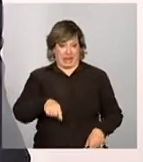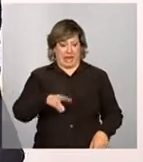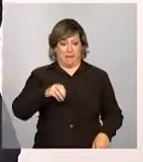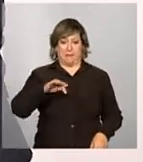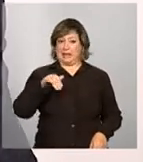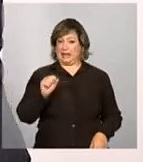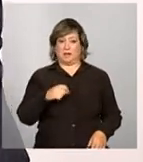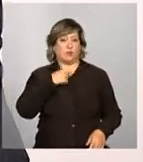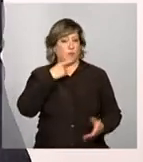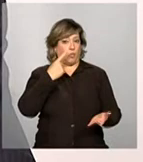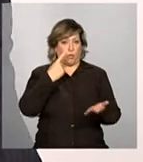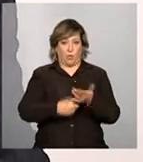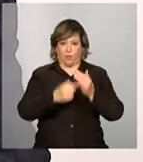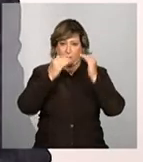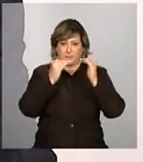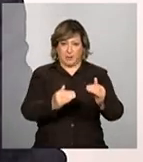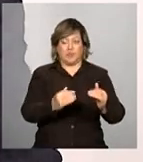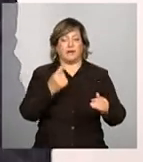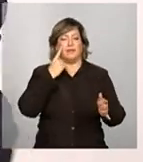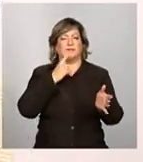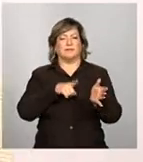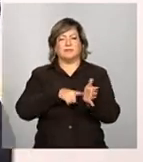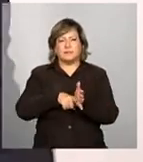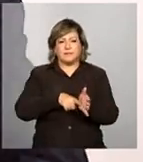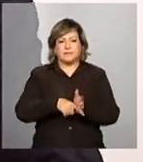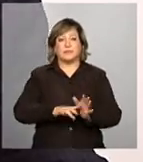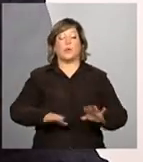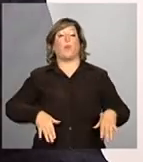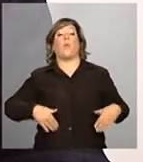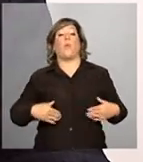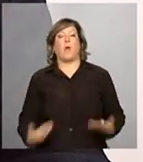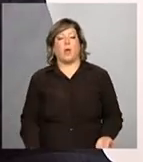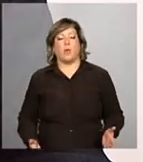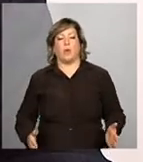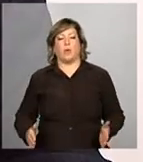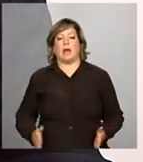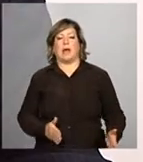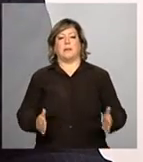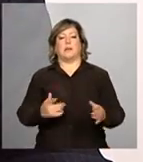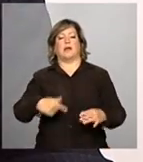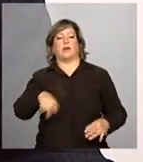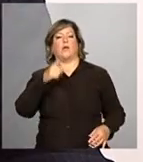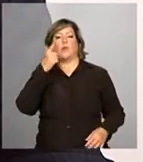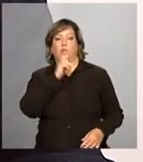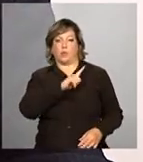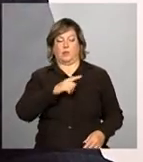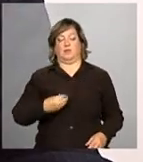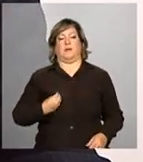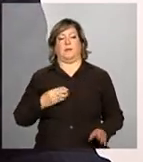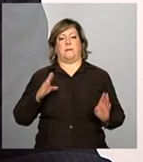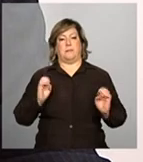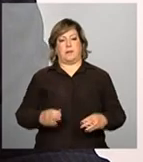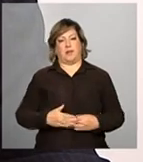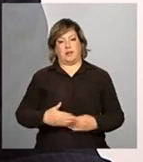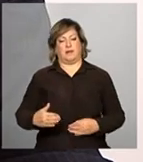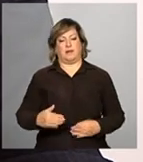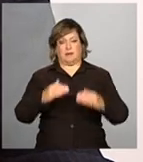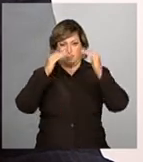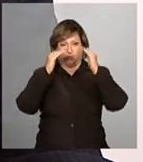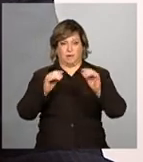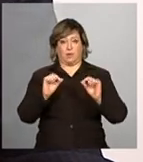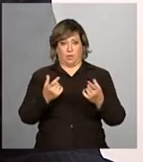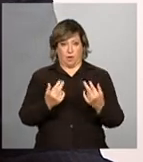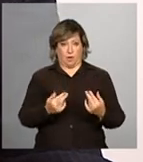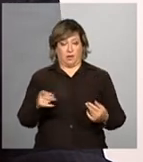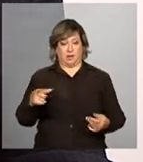nós vamos sentando reavaliando e procurando Quais são os caminhos para que elas passem a serem a serem cumpridas posteriormente e para Além disso aquele